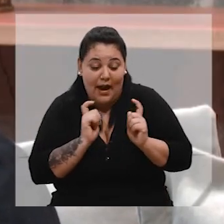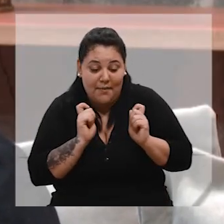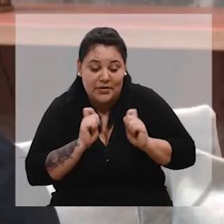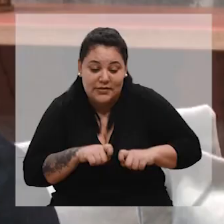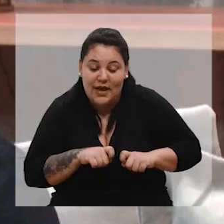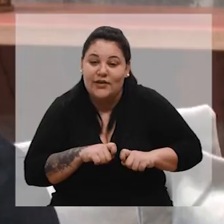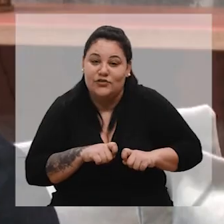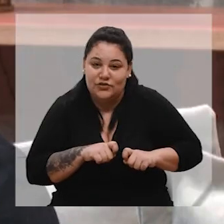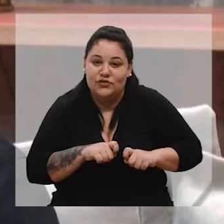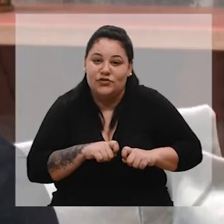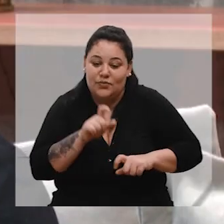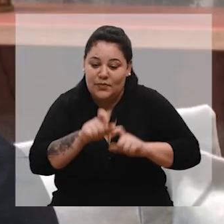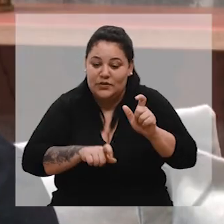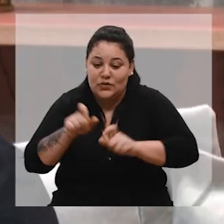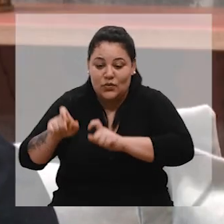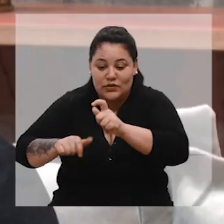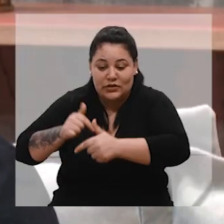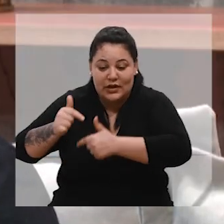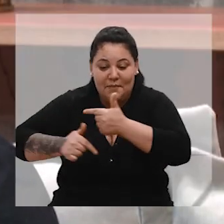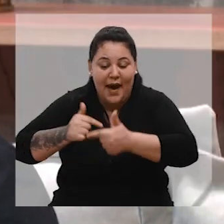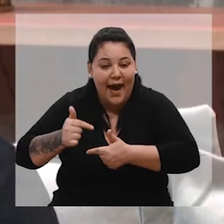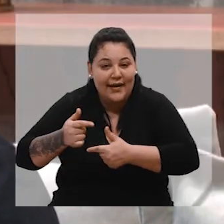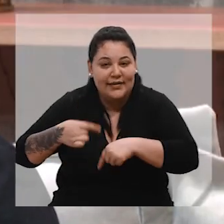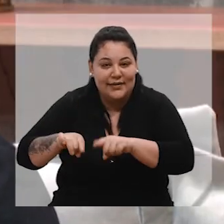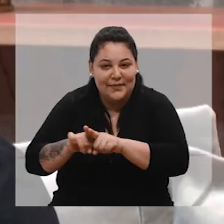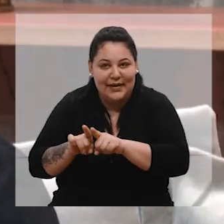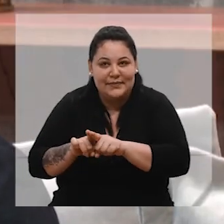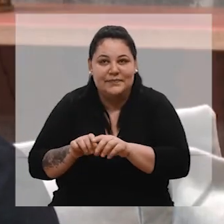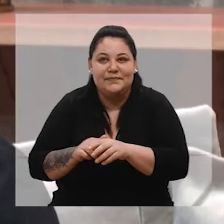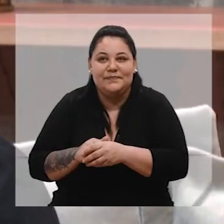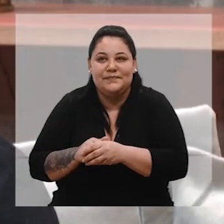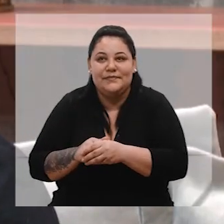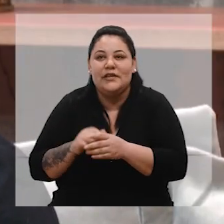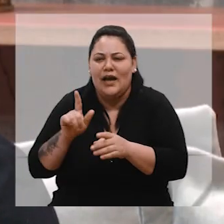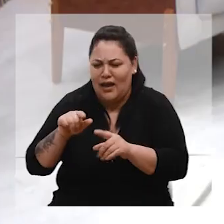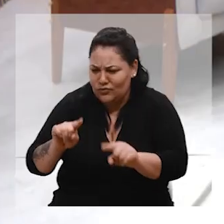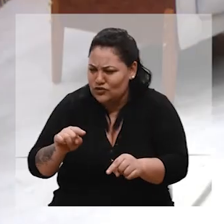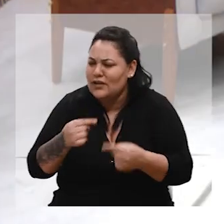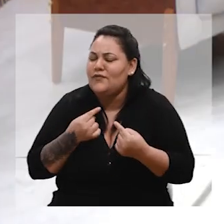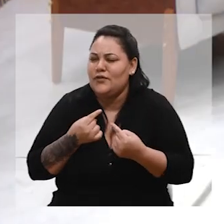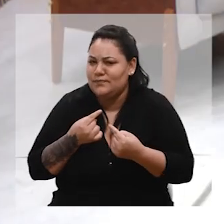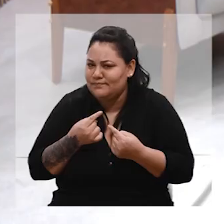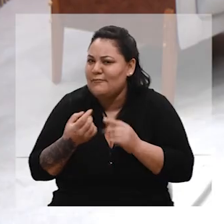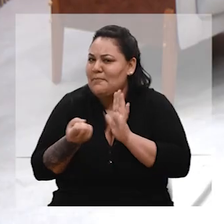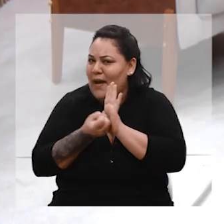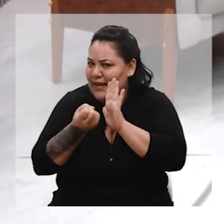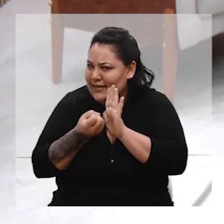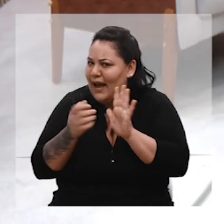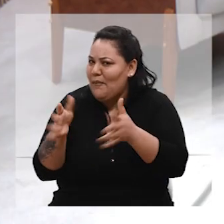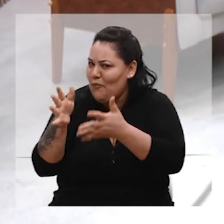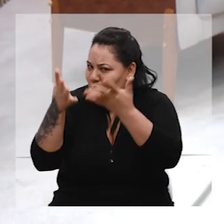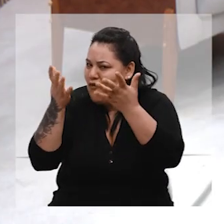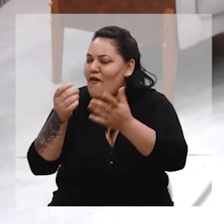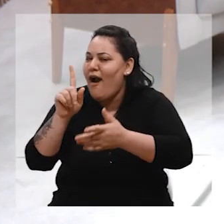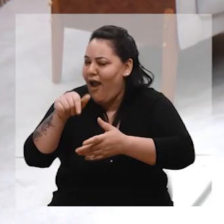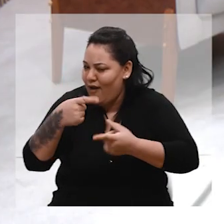esse potencial humano que a gente está trabalhando, né? Esse capital humano que chega pra gente, né? E é um desafio